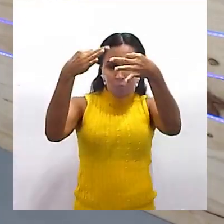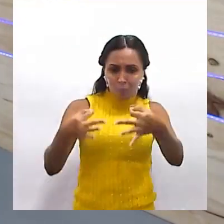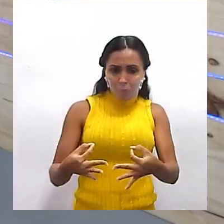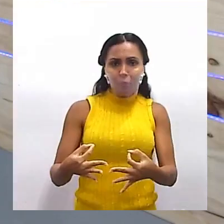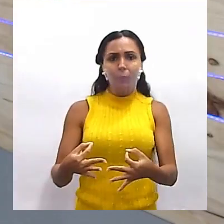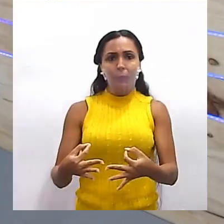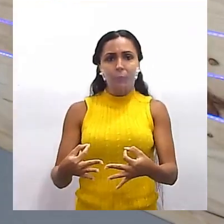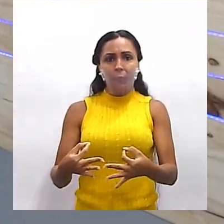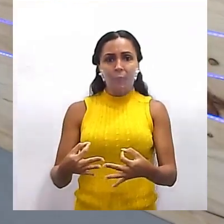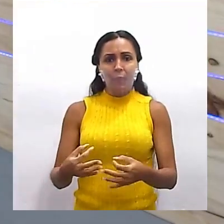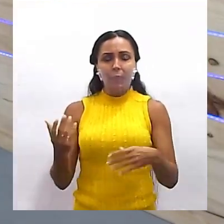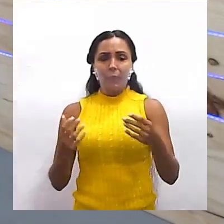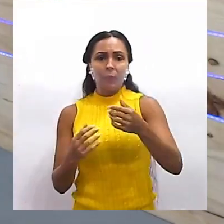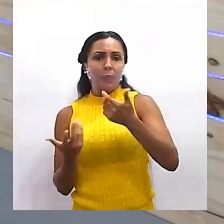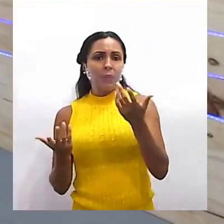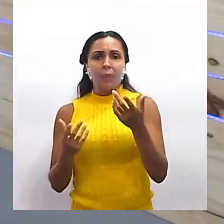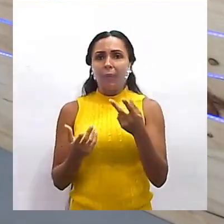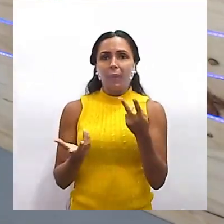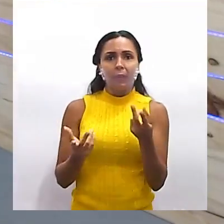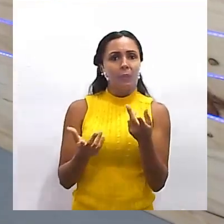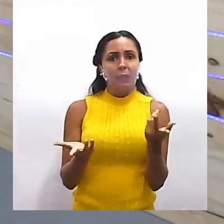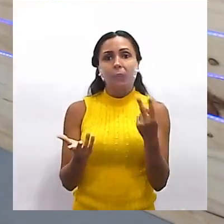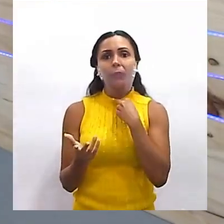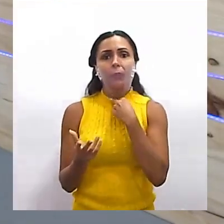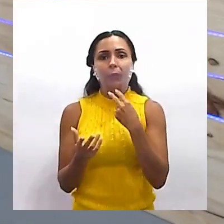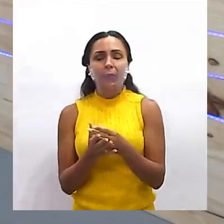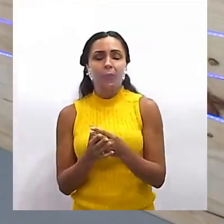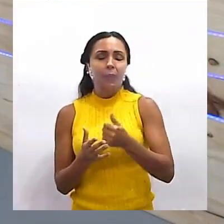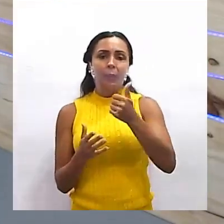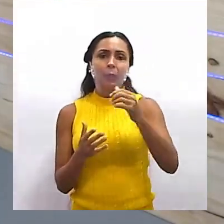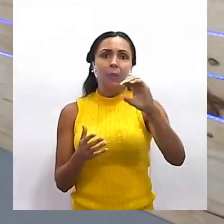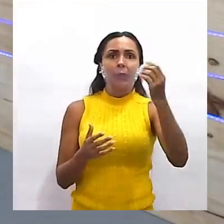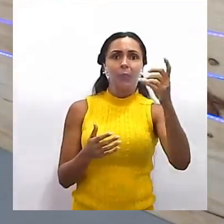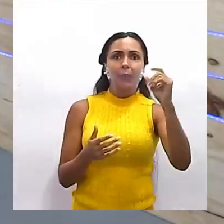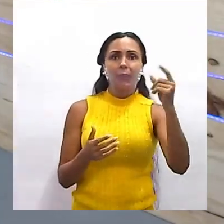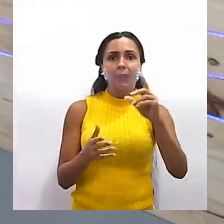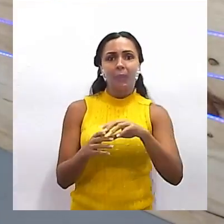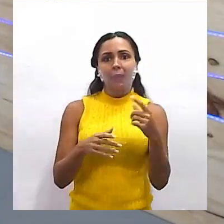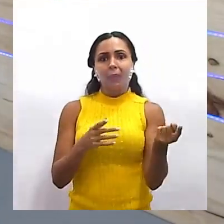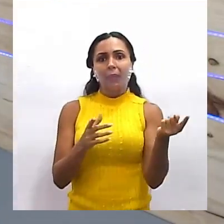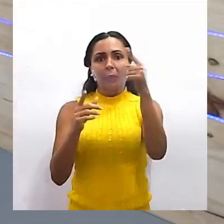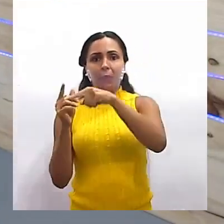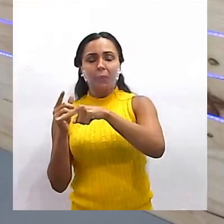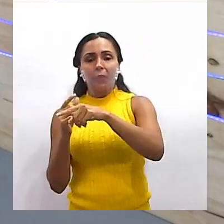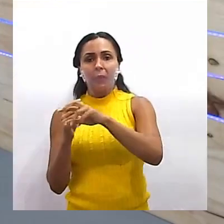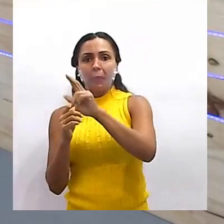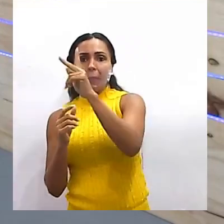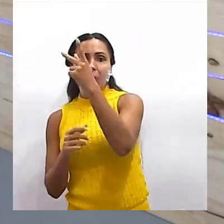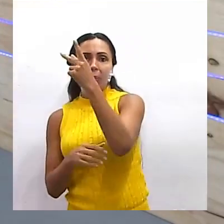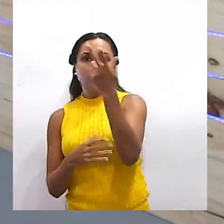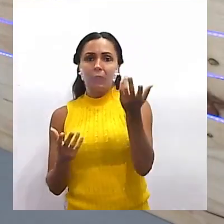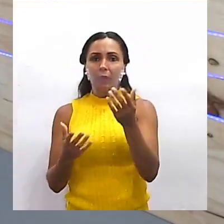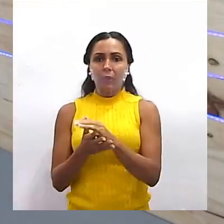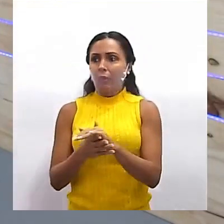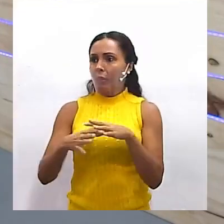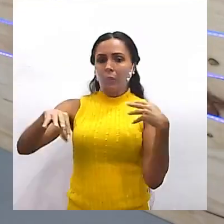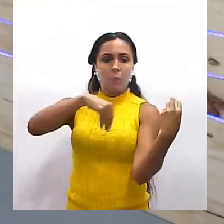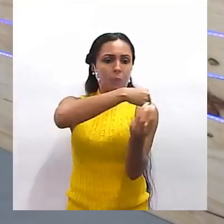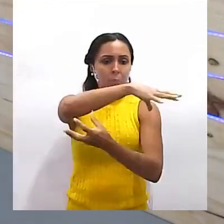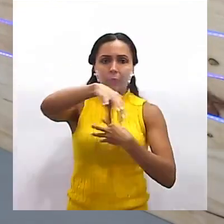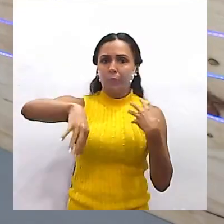ir primeiro para Olinda, vai para Igaraçu, depois volta para Paulista, depois vai para Belima, entendeu? Então, assim, fica aquela salada, entendeu? Então, precisa